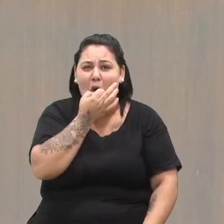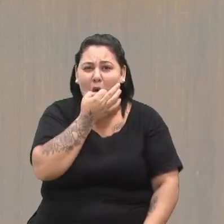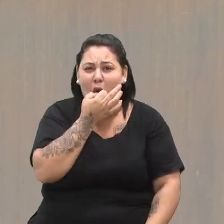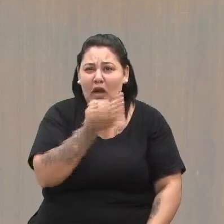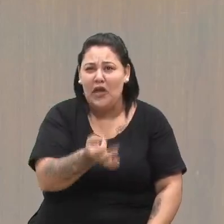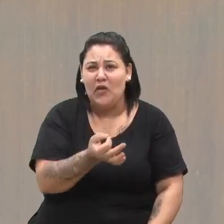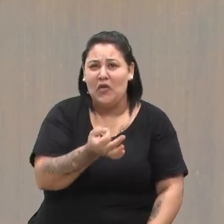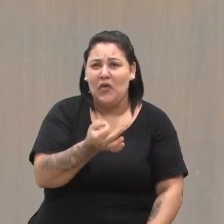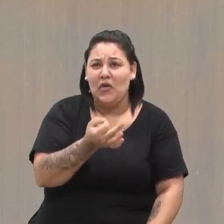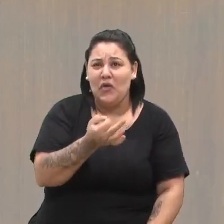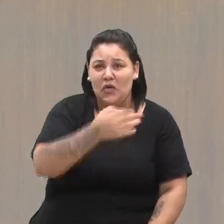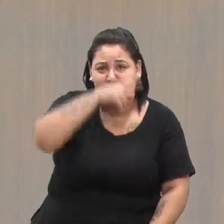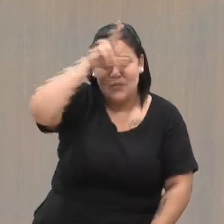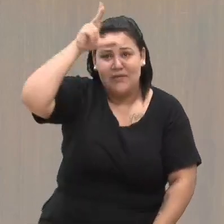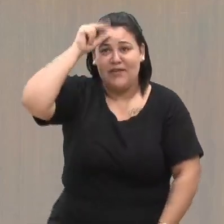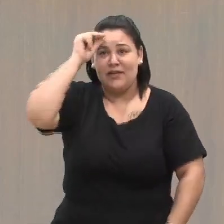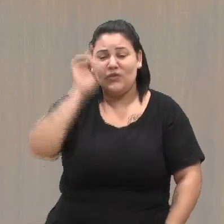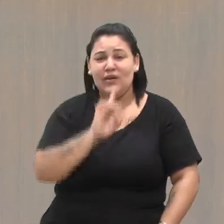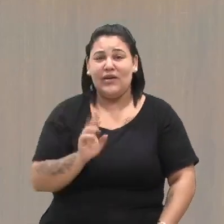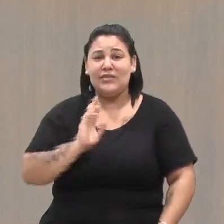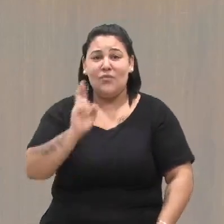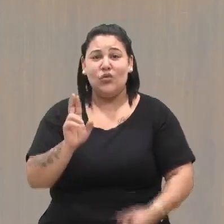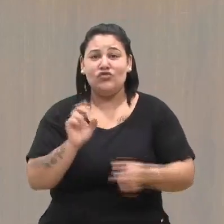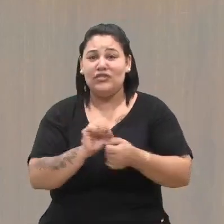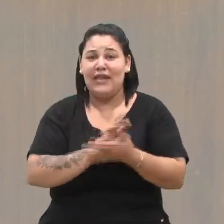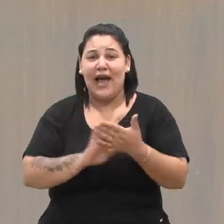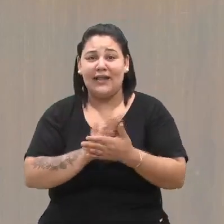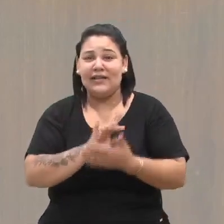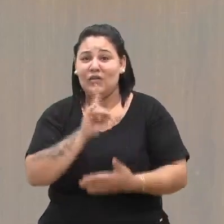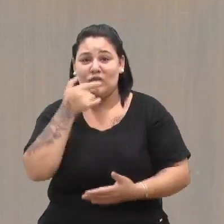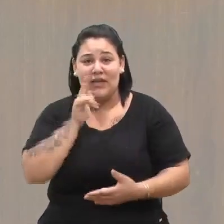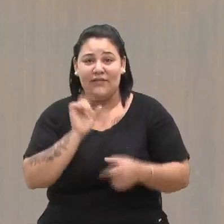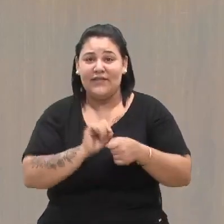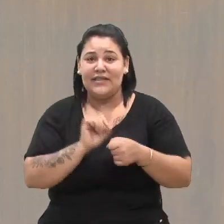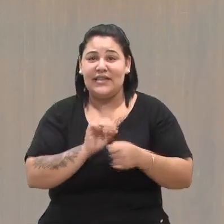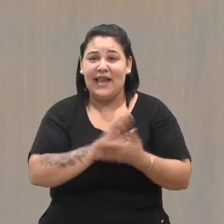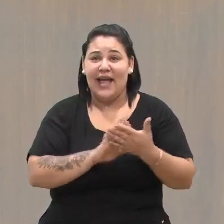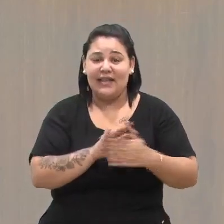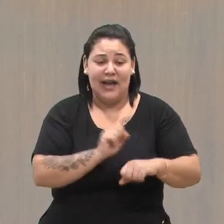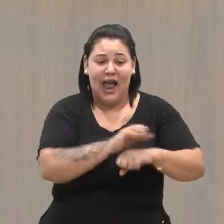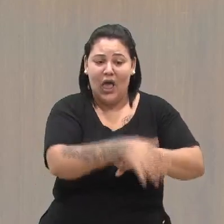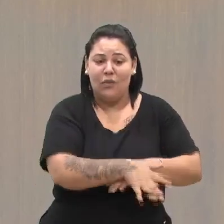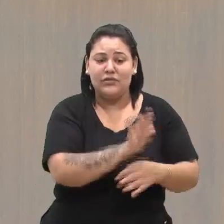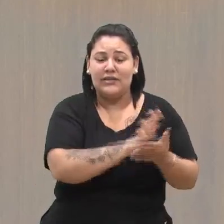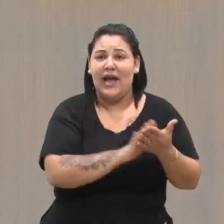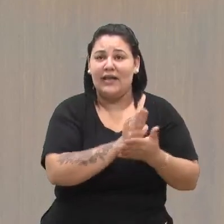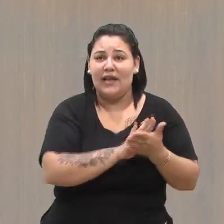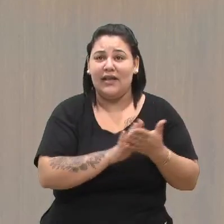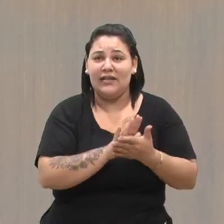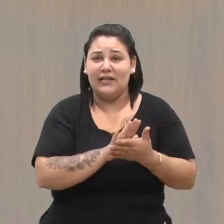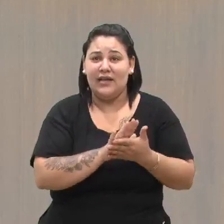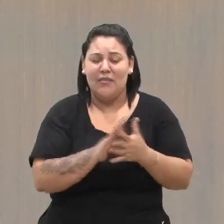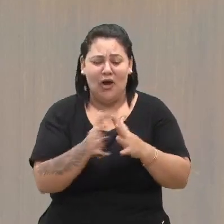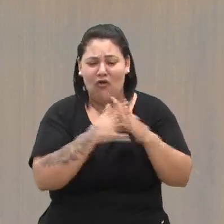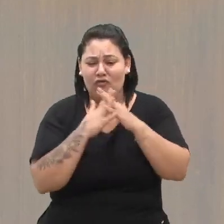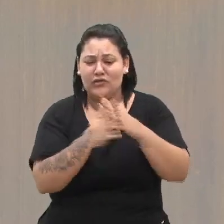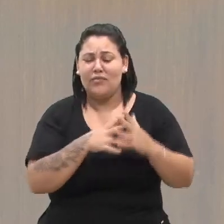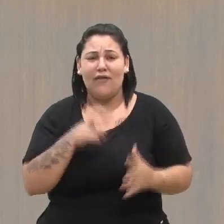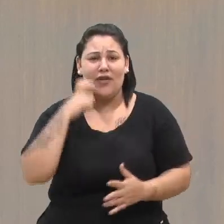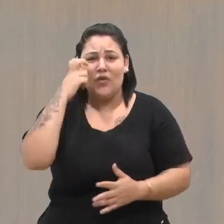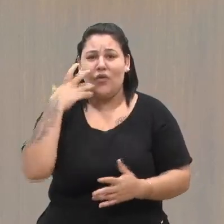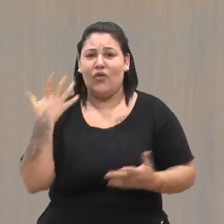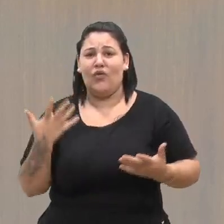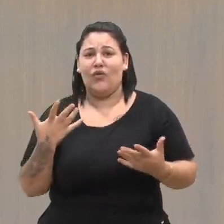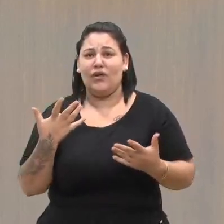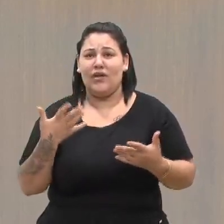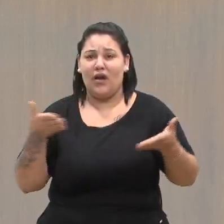subprefeito não responde nada, não consegue fazer nada. Vai por Galópolis, nada. Galópolis é um caos, uma vergonha. Nós estamos em